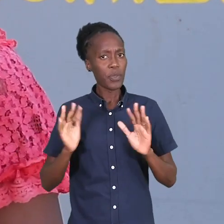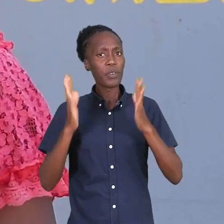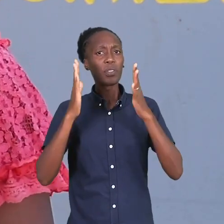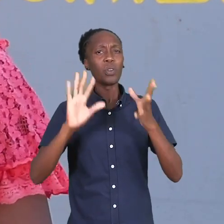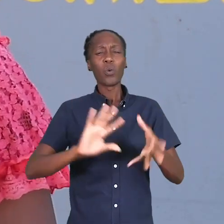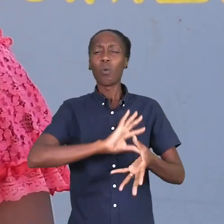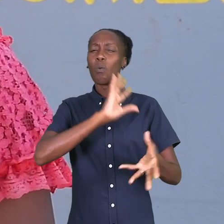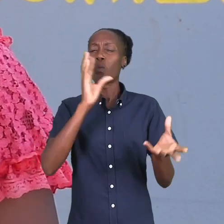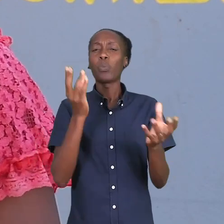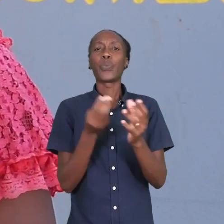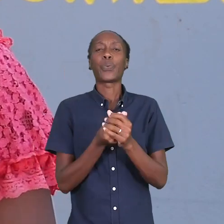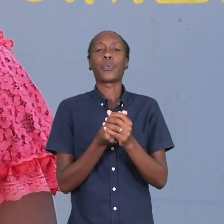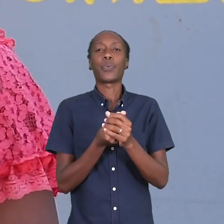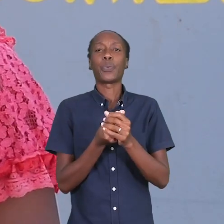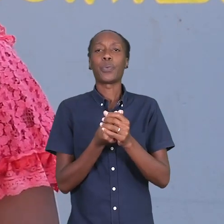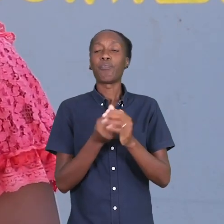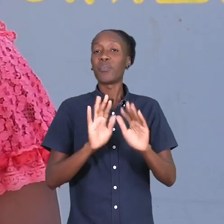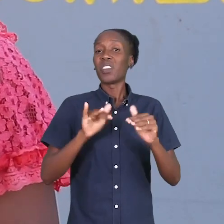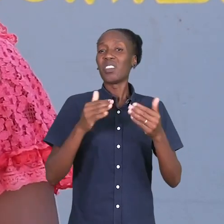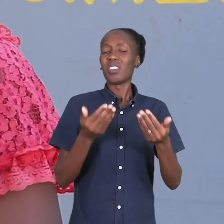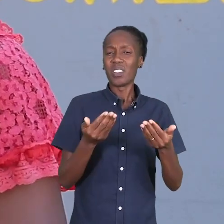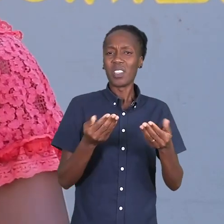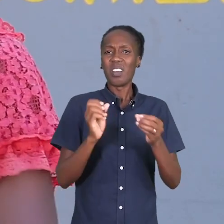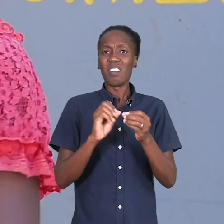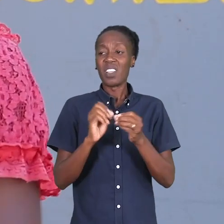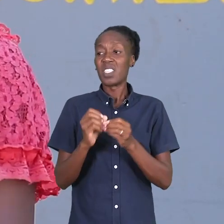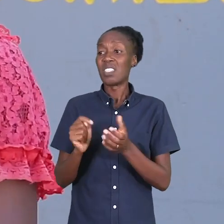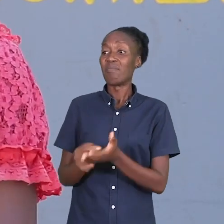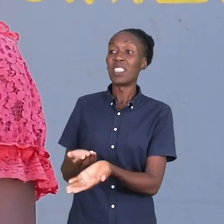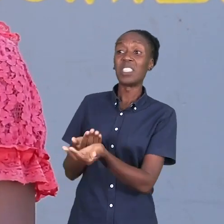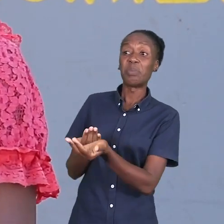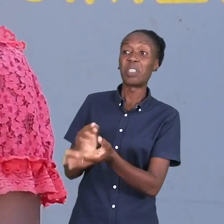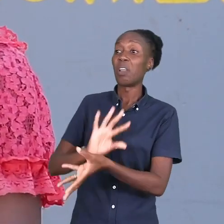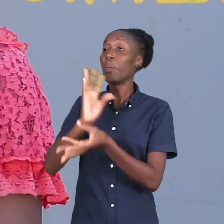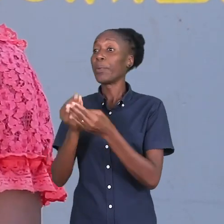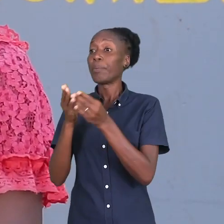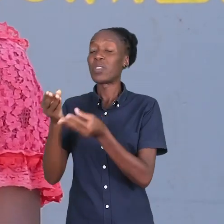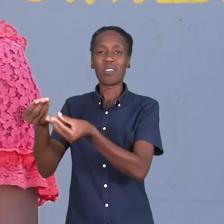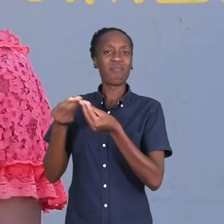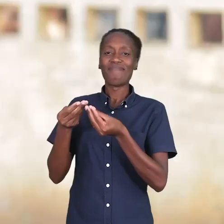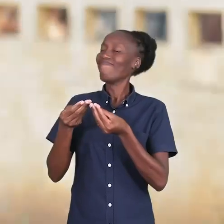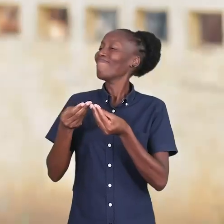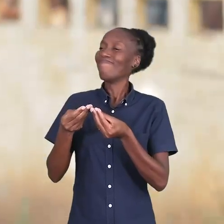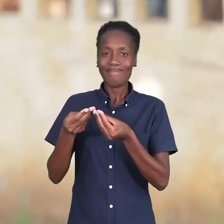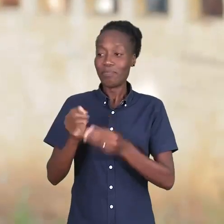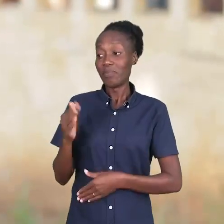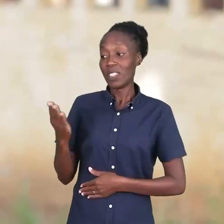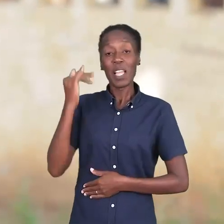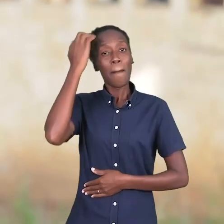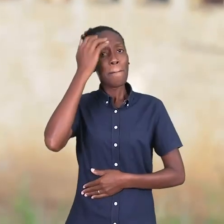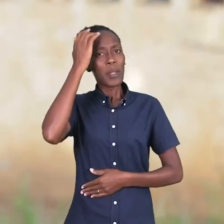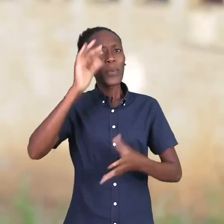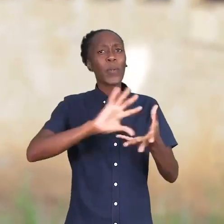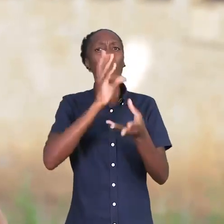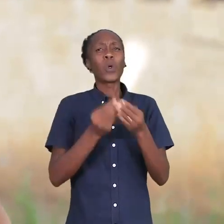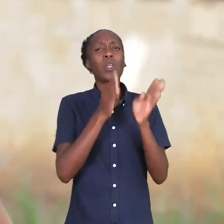si mesma, em todos os ramos da vida. Então, assim, não cria uma independência em todos os ramos, acho eu. Acha